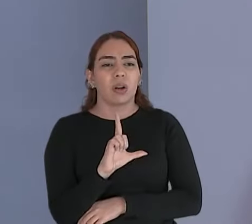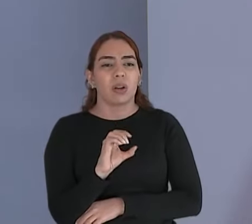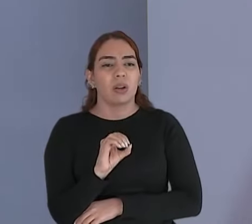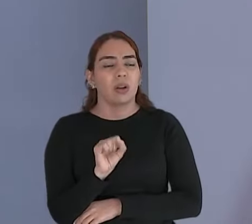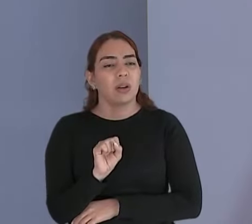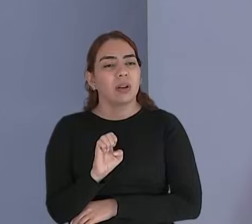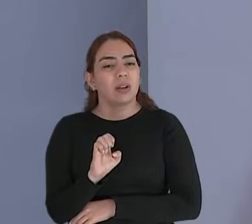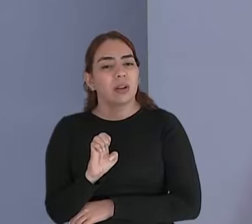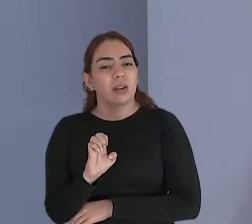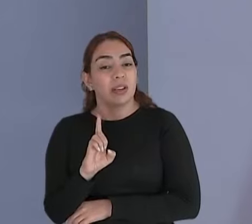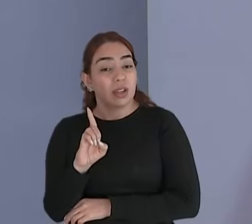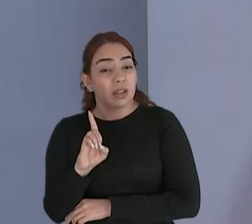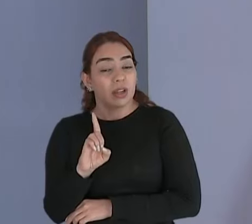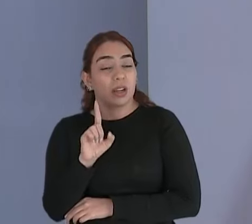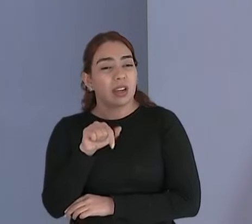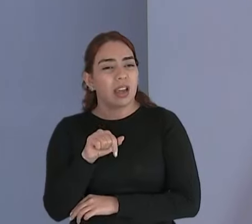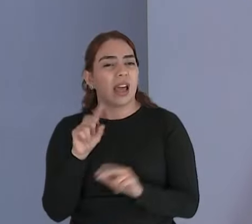não consegue